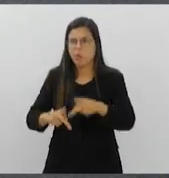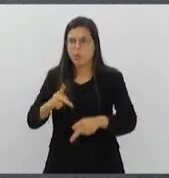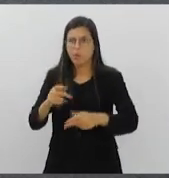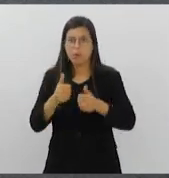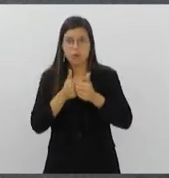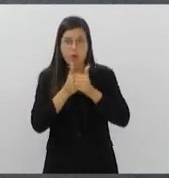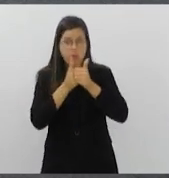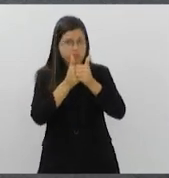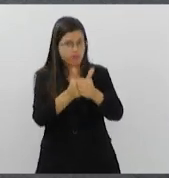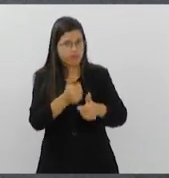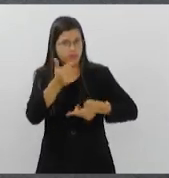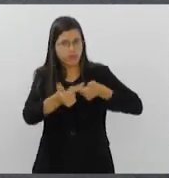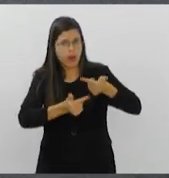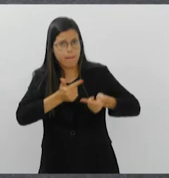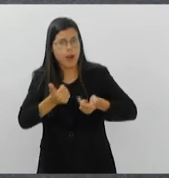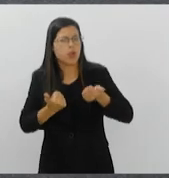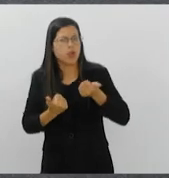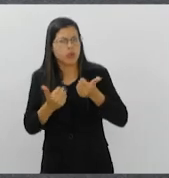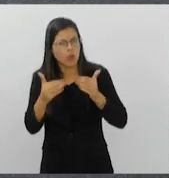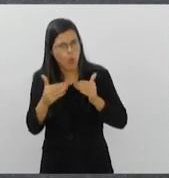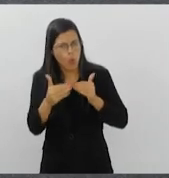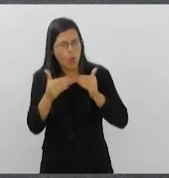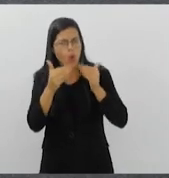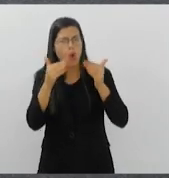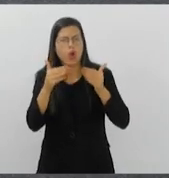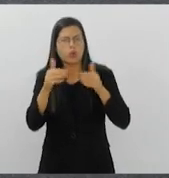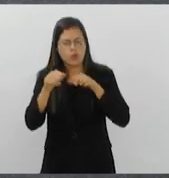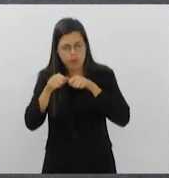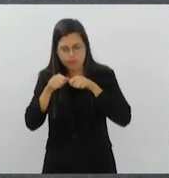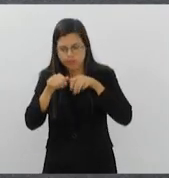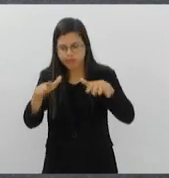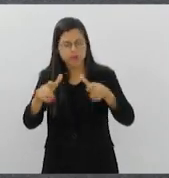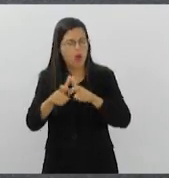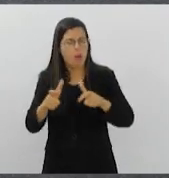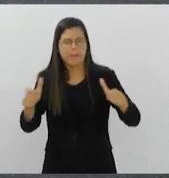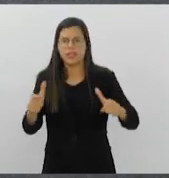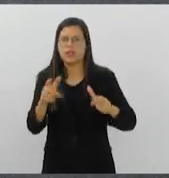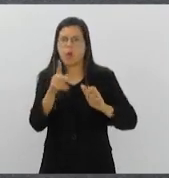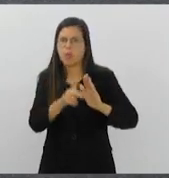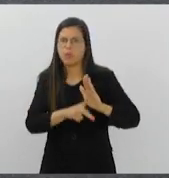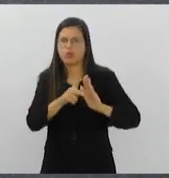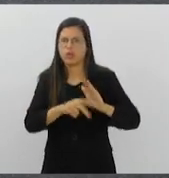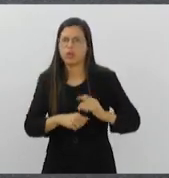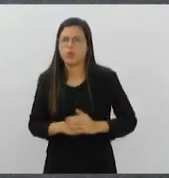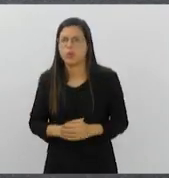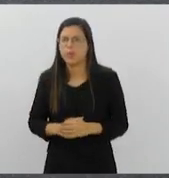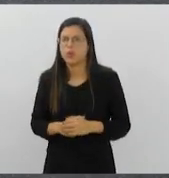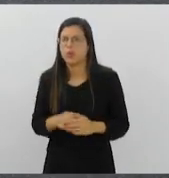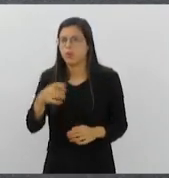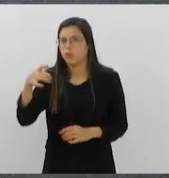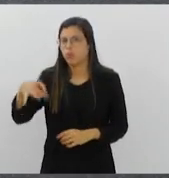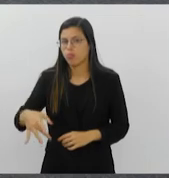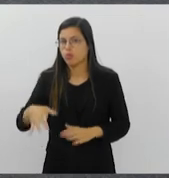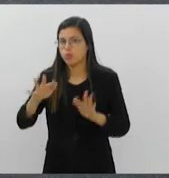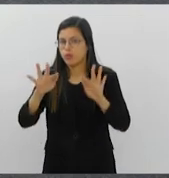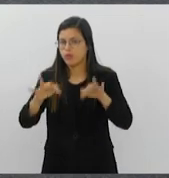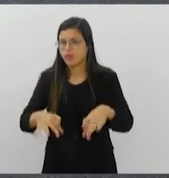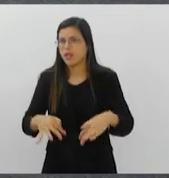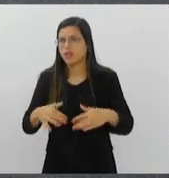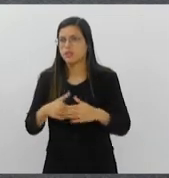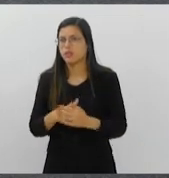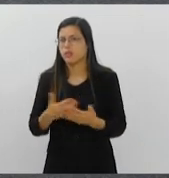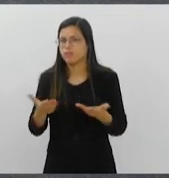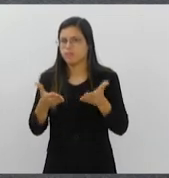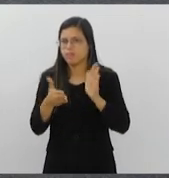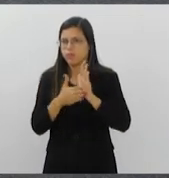trabalho e apoio totalmente a expansão do projeto Segurança Presente. E, por último, para finalizar, eu queria propor